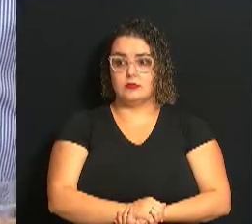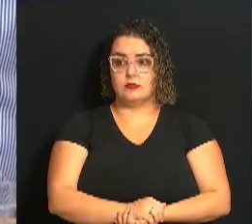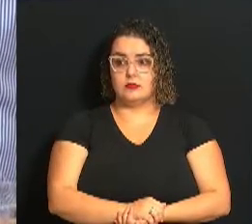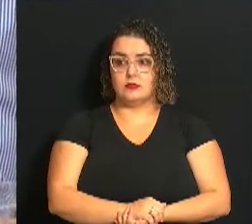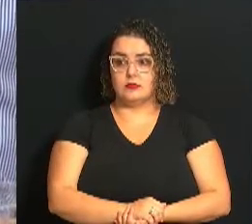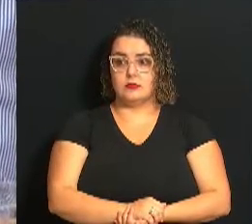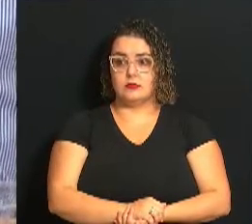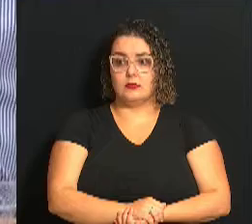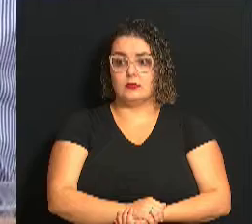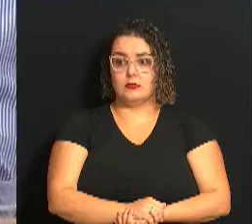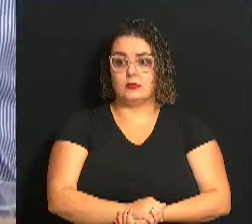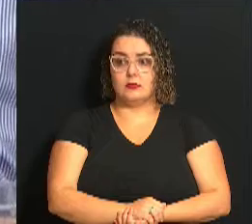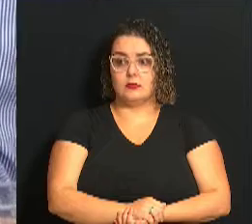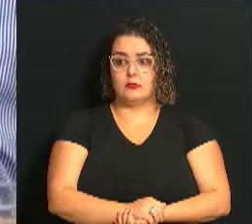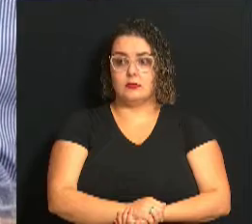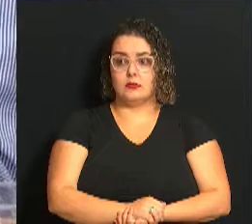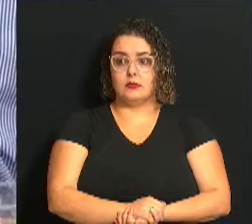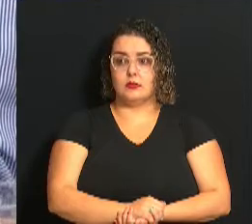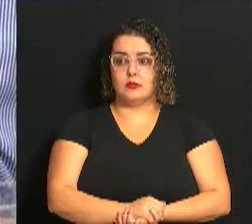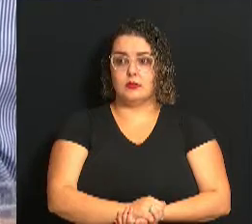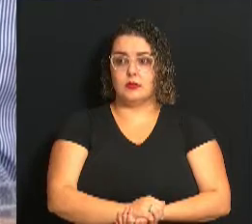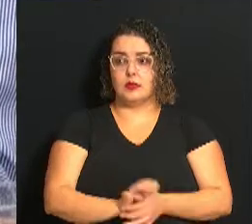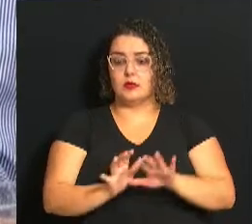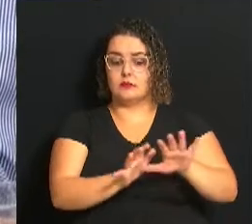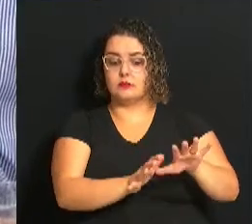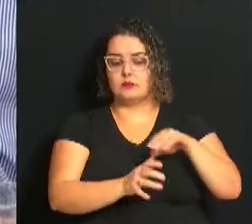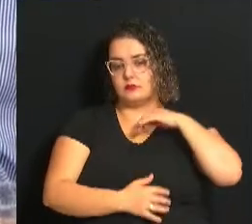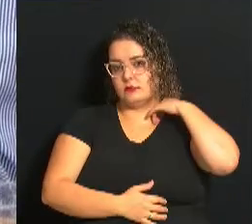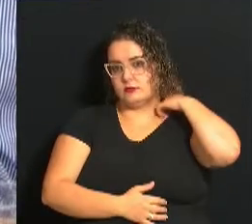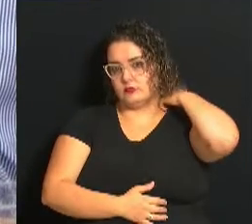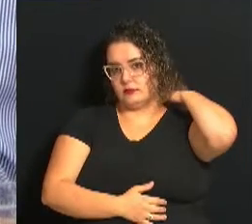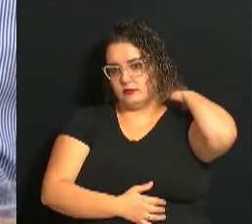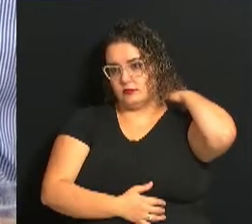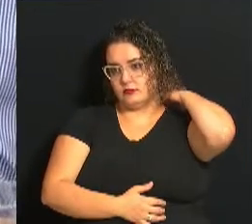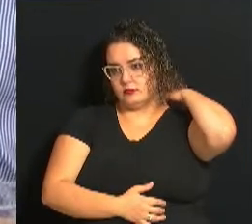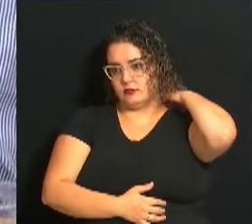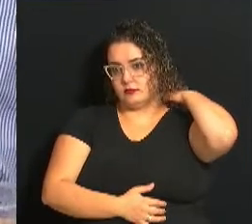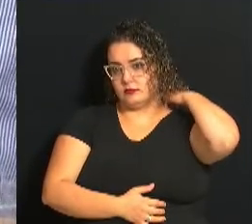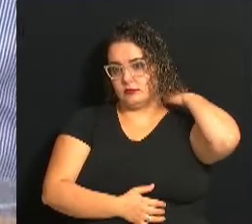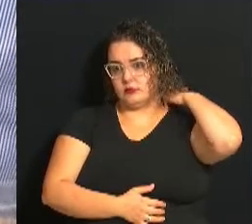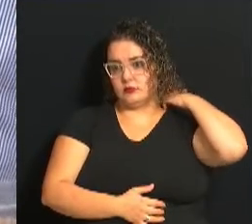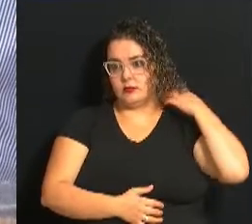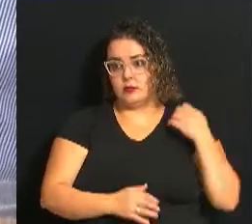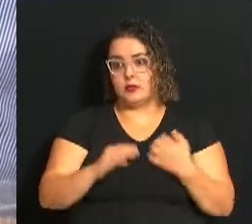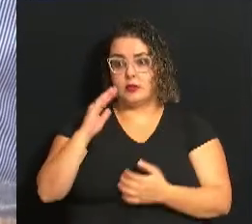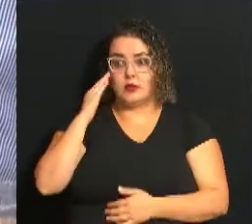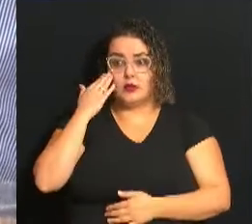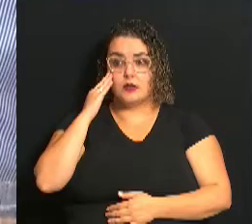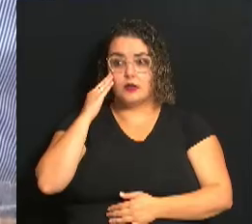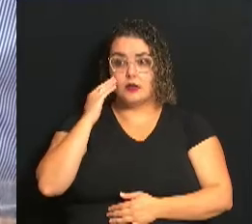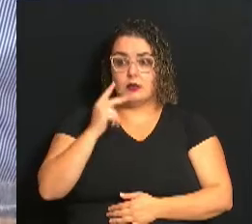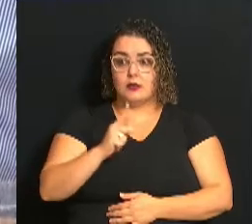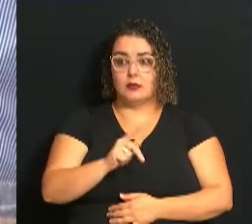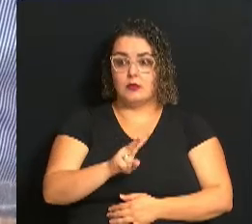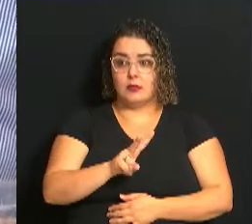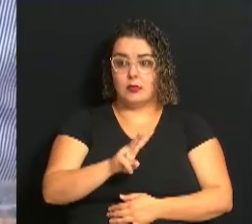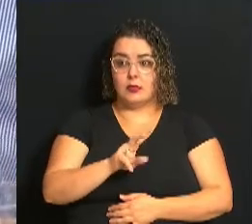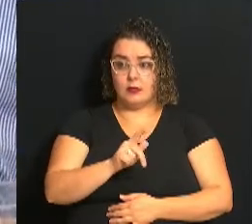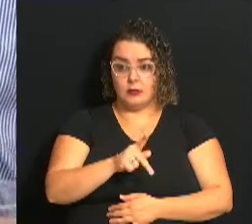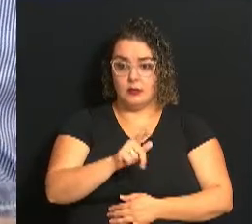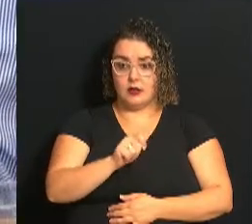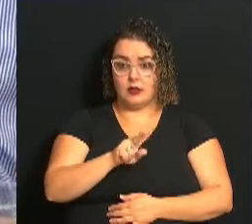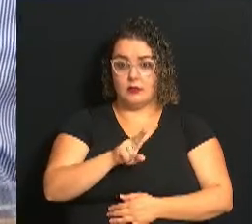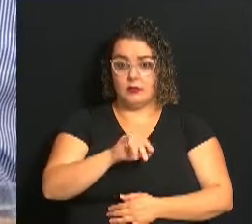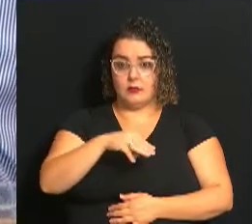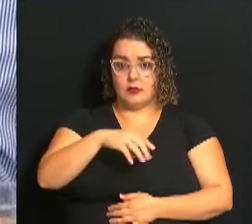aconteceu de suprimir esse terceiro pavimento. O que a gente precisa entender é que esse terceiro pavimento é benéfico ao meio ambiente,